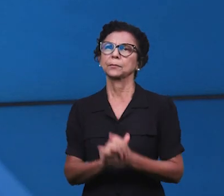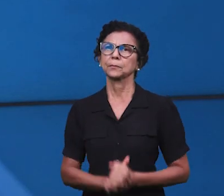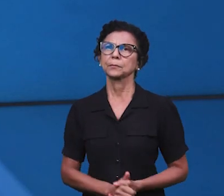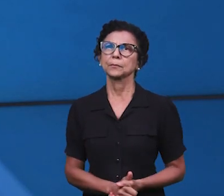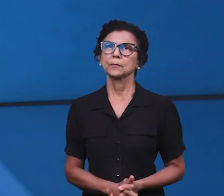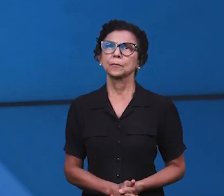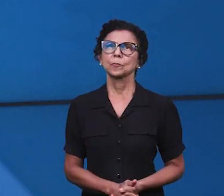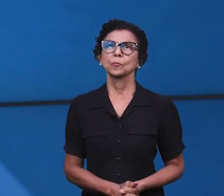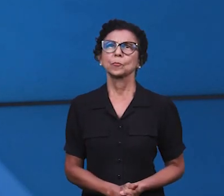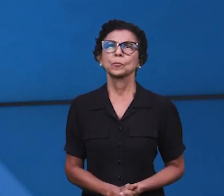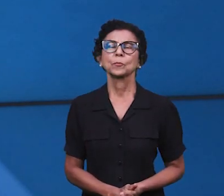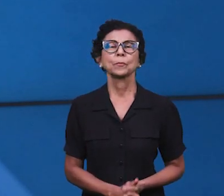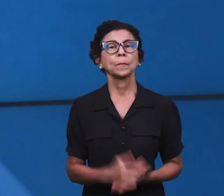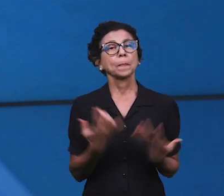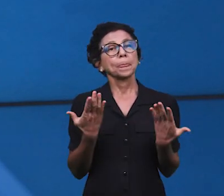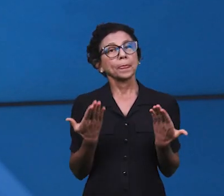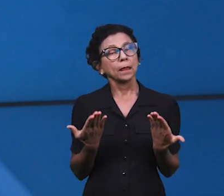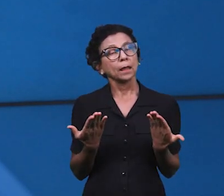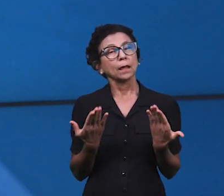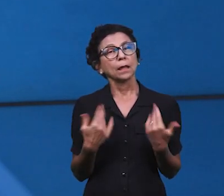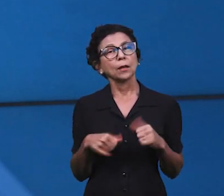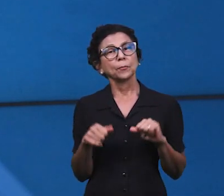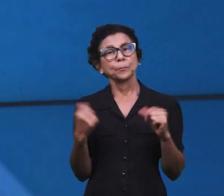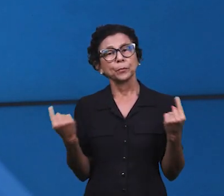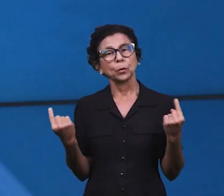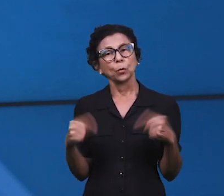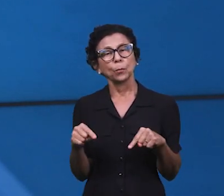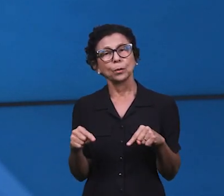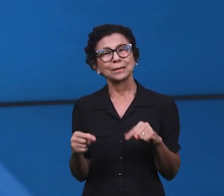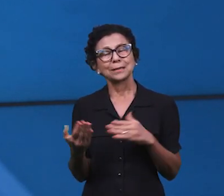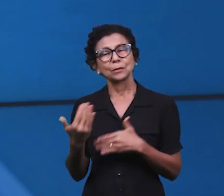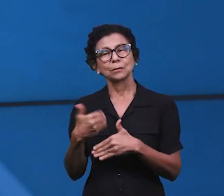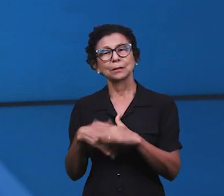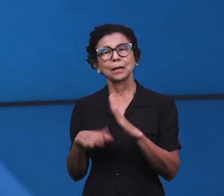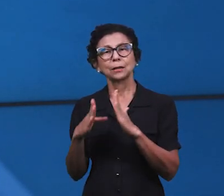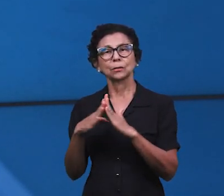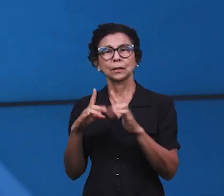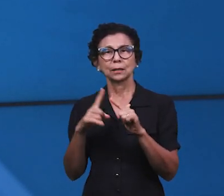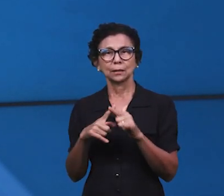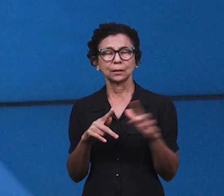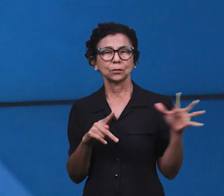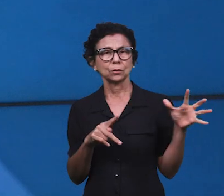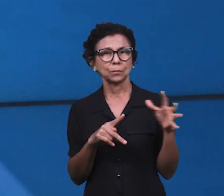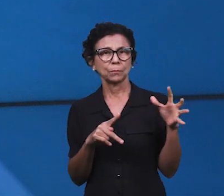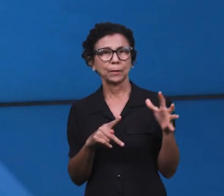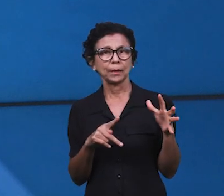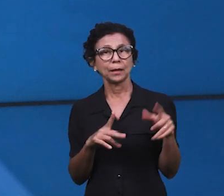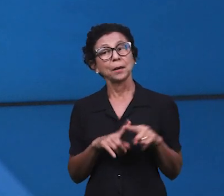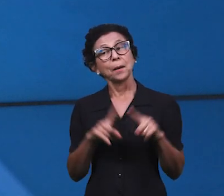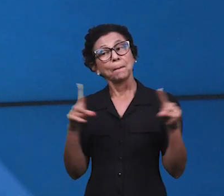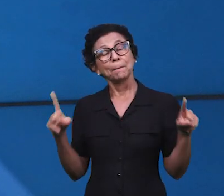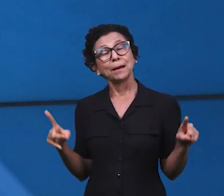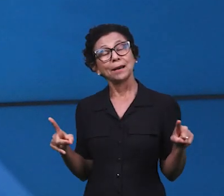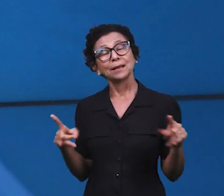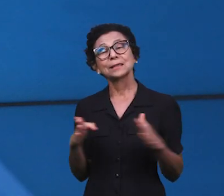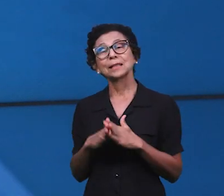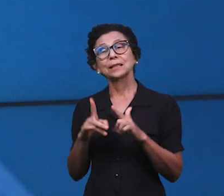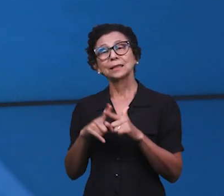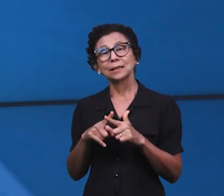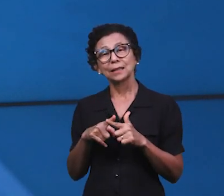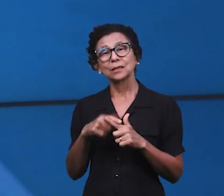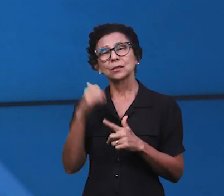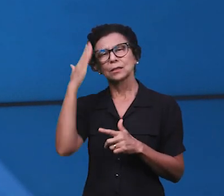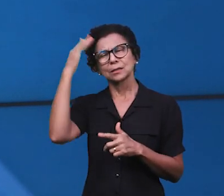foi a chamada perseguição ou oposição interna naquele período ali. Mas a igreja foi sábia, porque